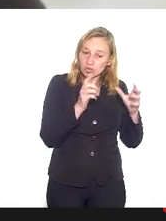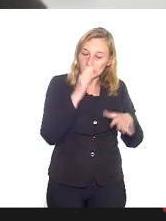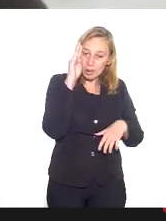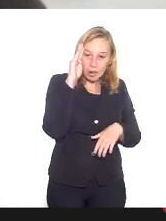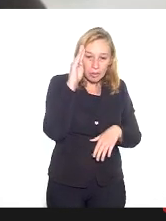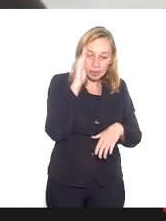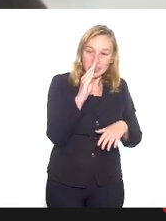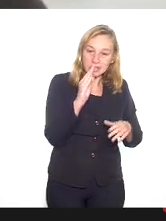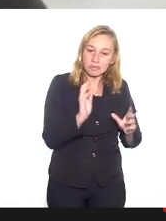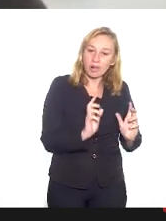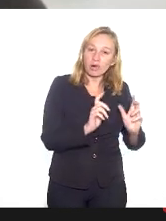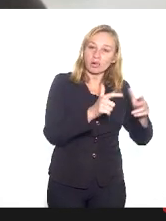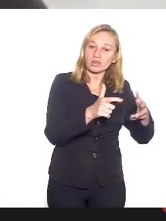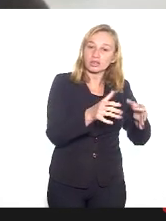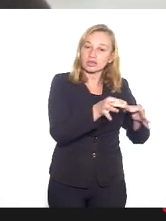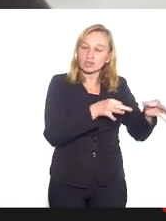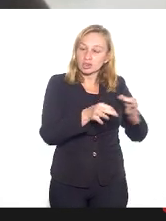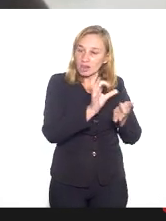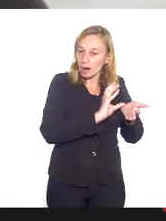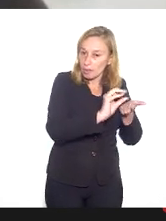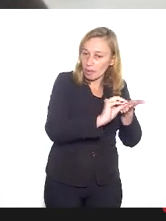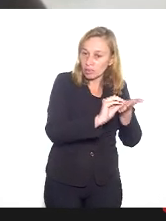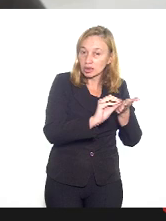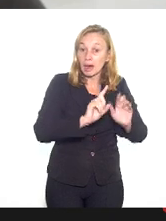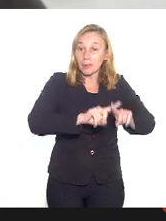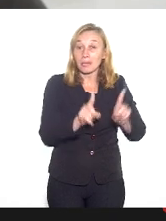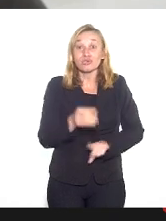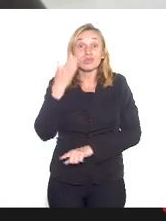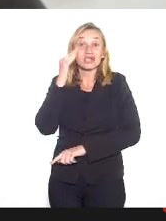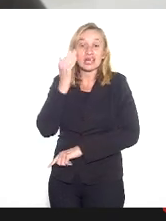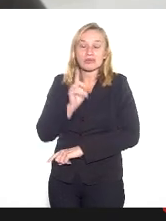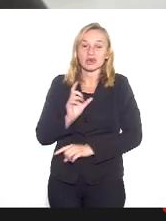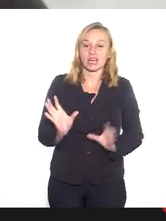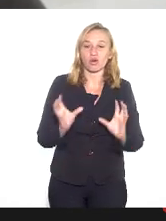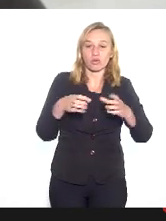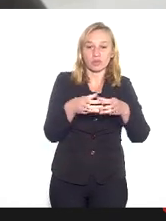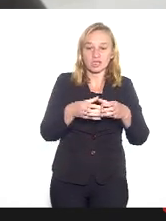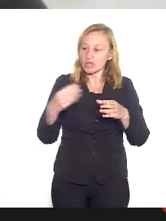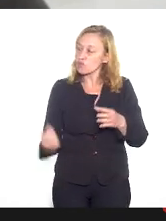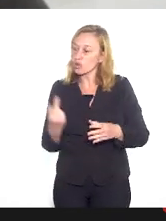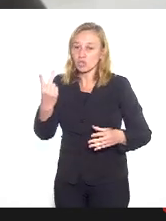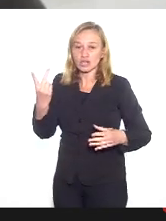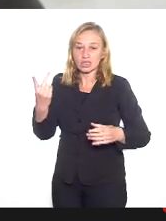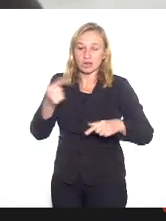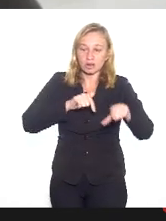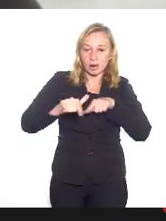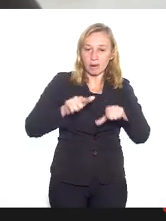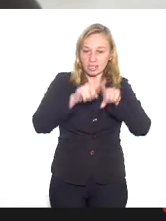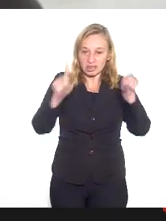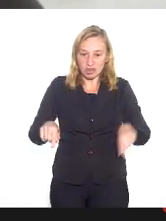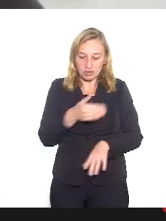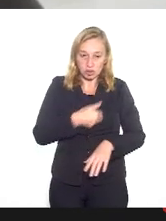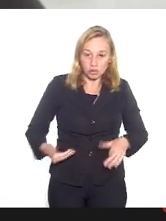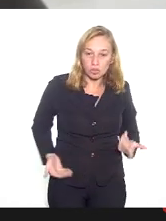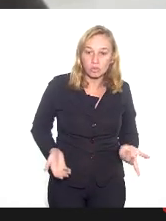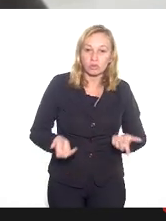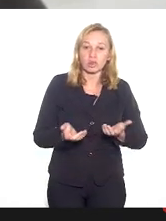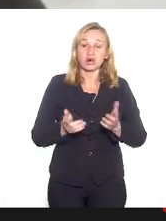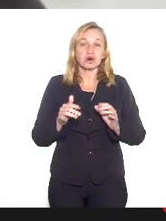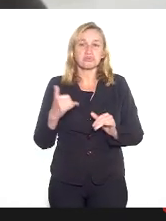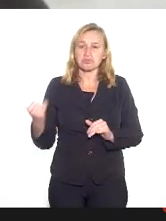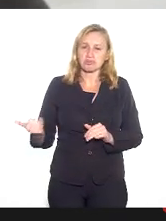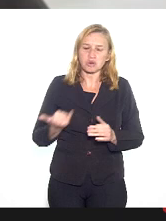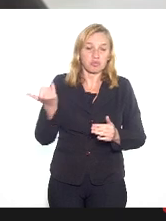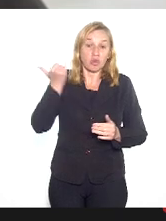com determinada categoria de servidores, mas o entendimento é que a comissão deve valorizar o trabalho dos servidores, independente de serem servidores civis ou